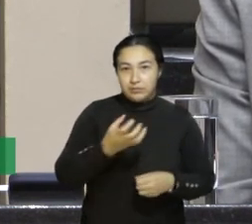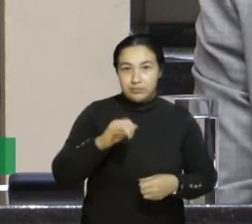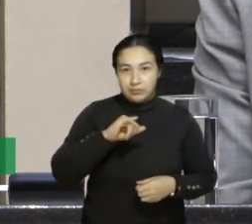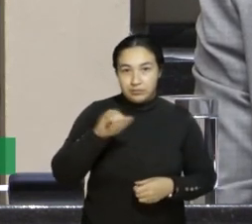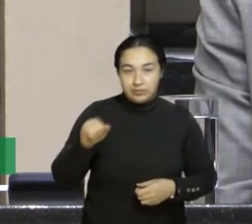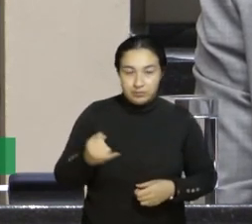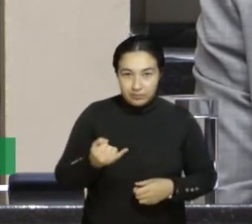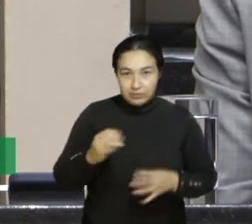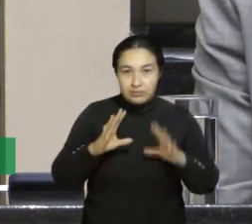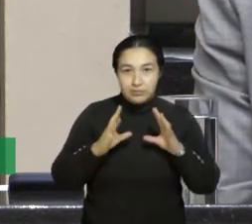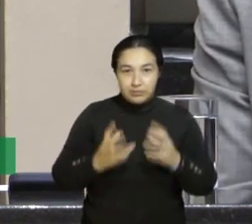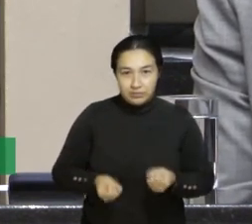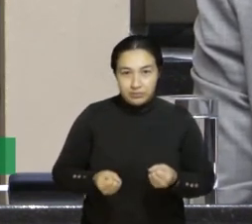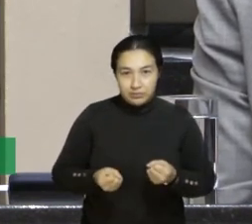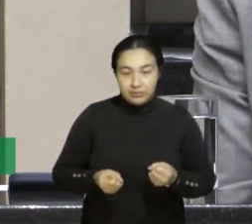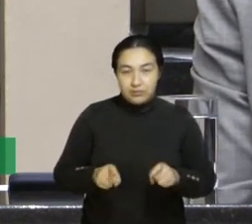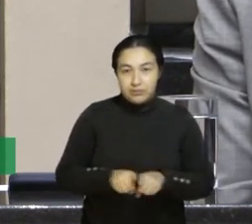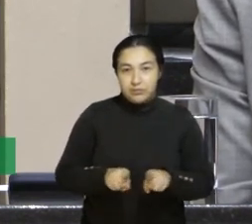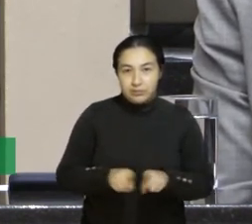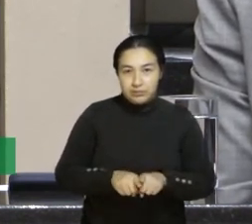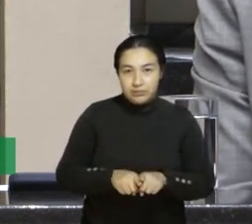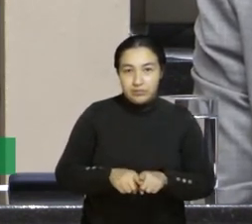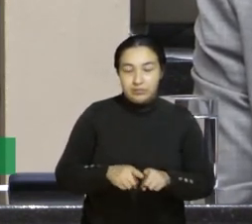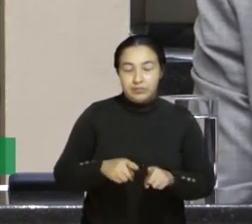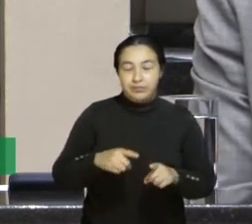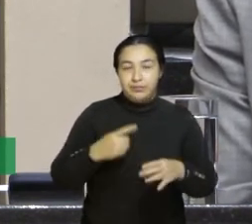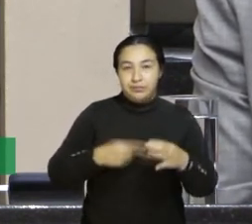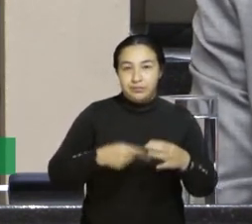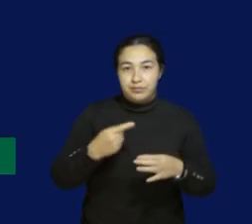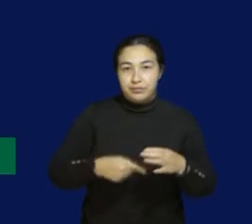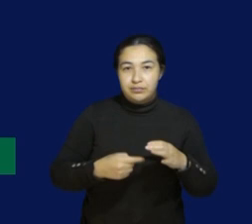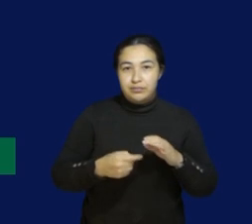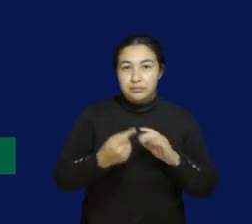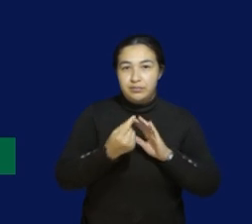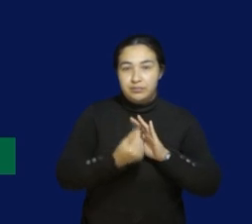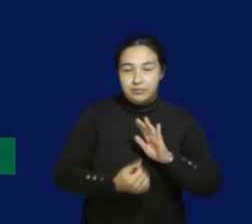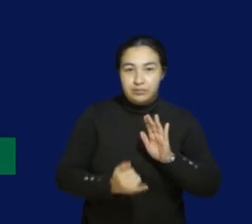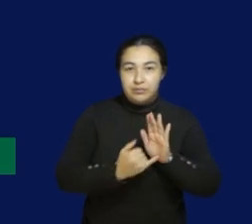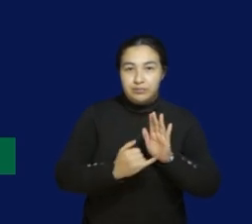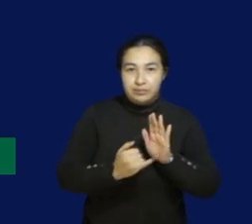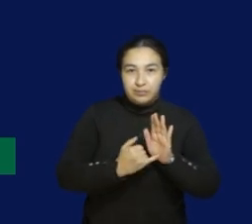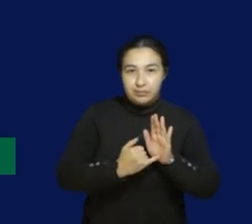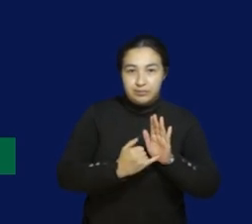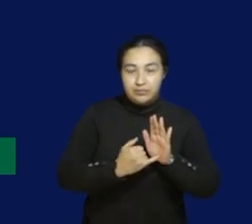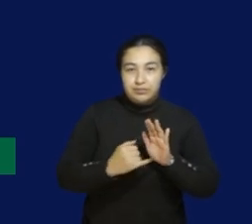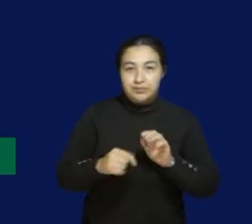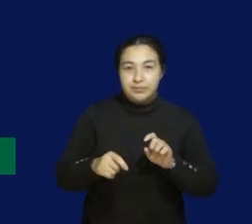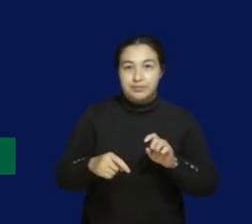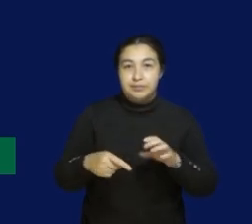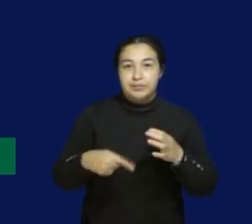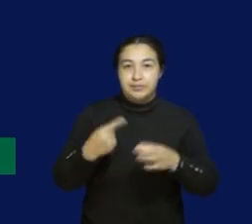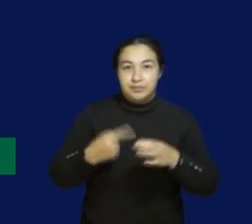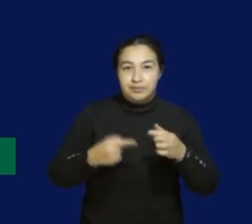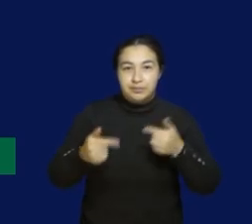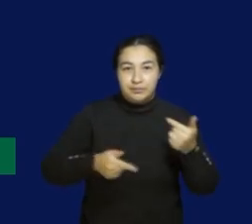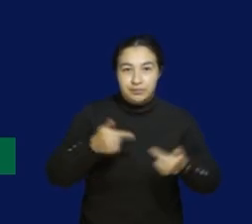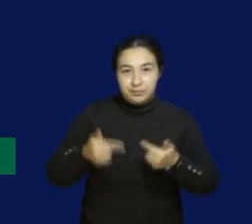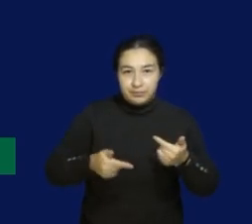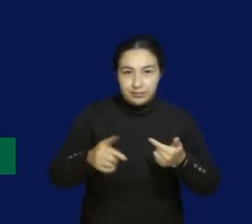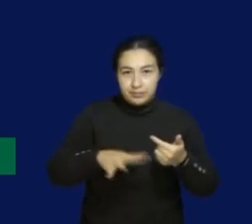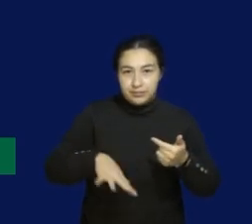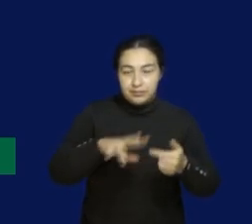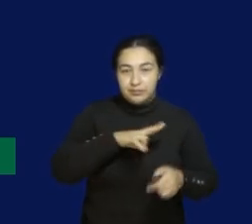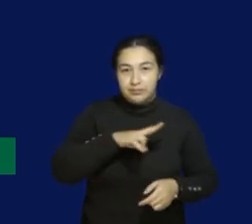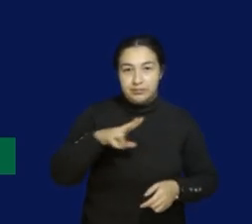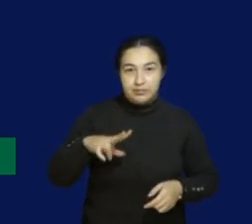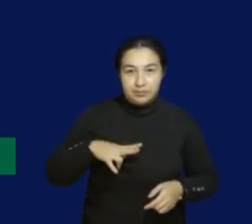Constituição e Justiça, relator deputado Maurício Kudilark, Comissão de Finanças e Tributação, relatoria deputado Fernando Krenling, Comissão de Trabalho, Administração e Serviço Público,